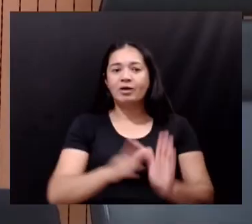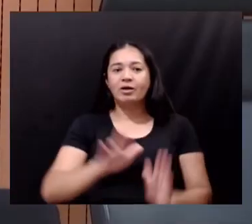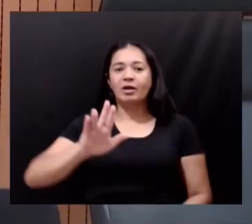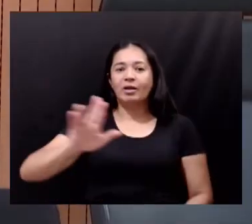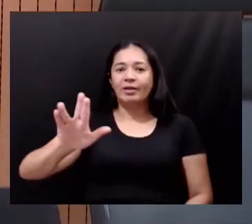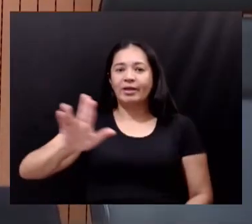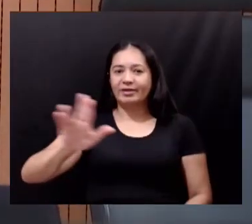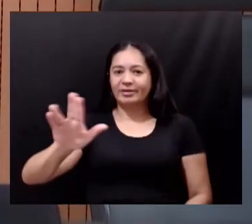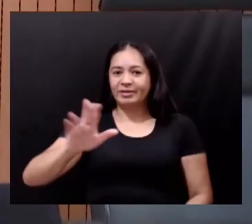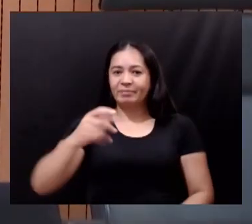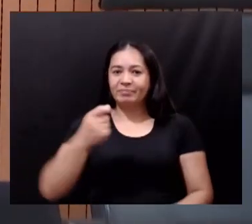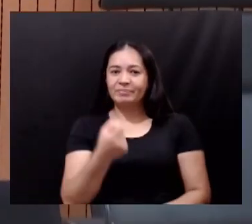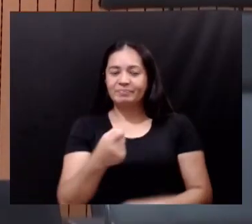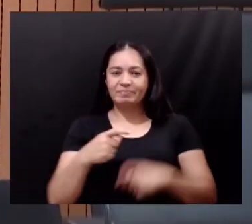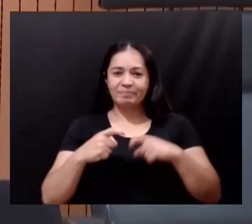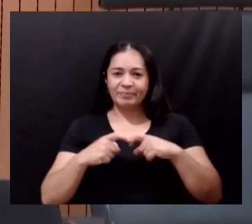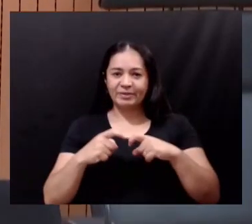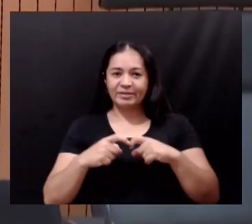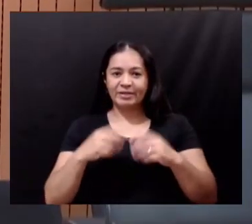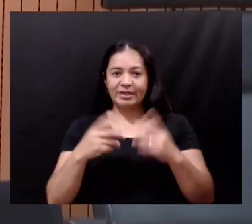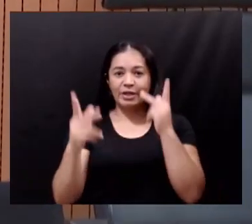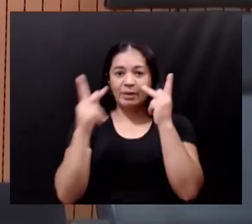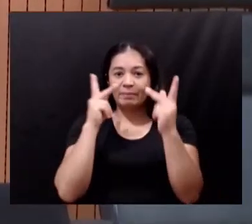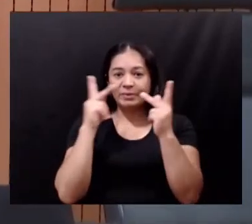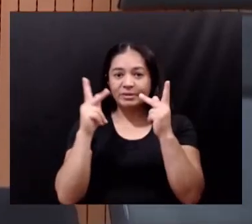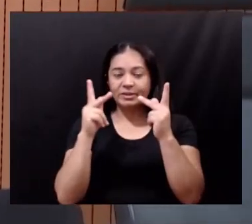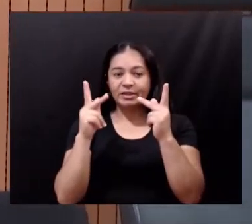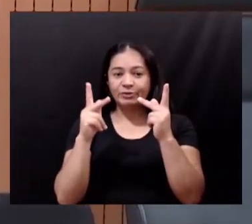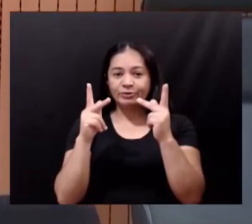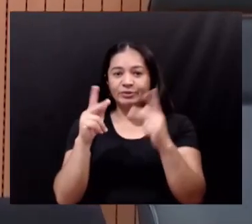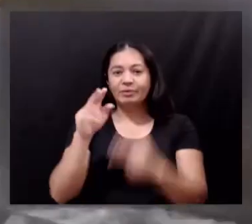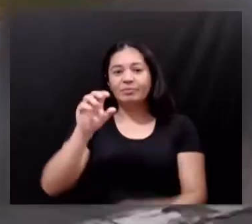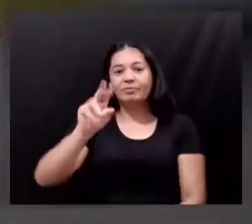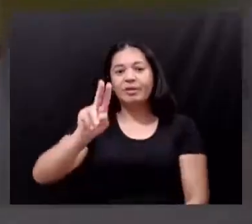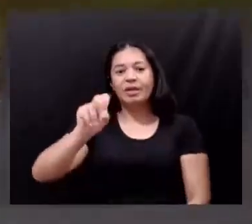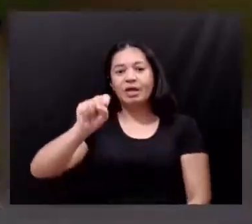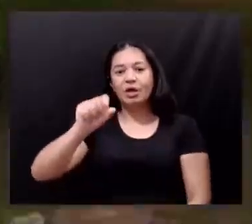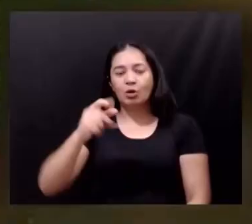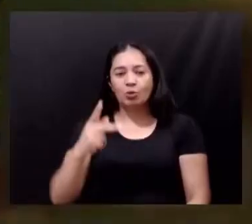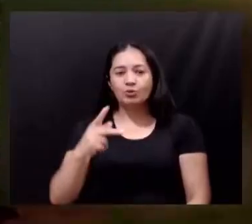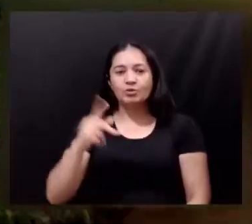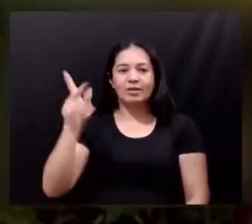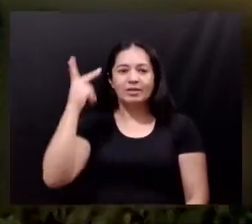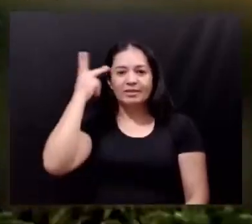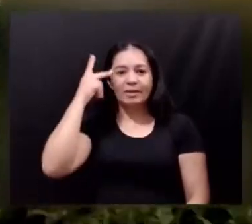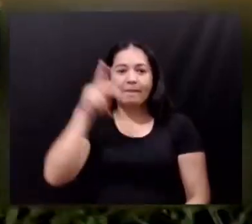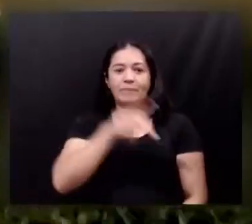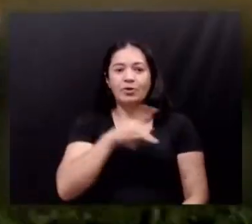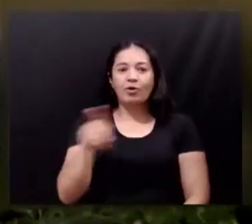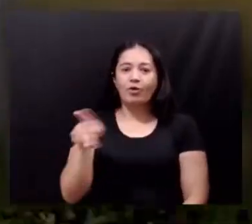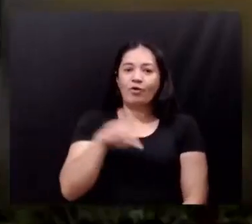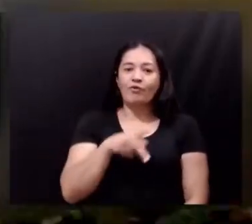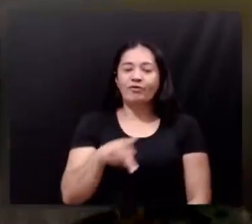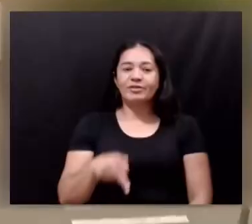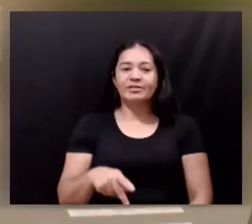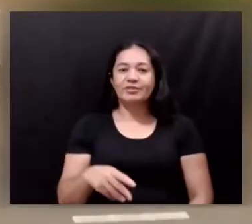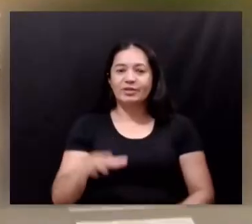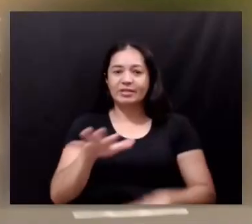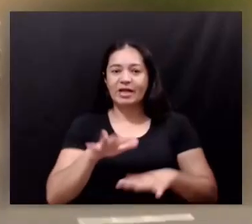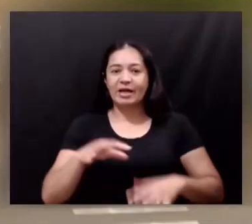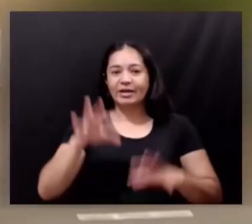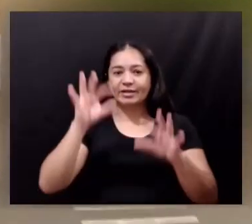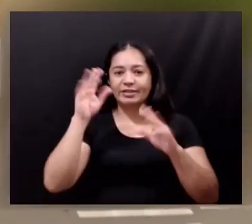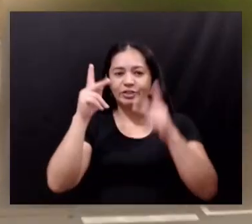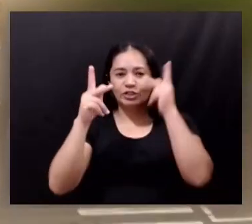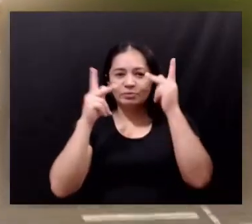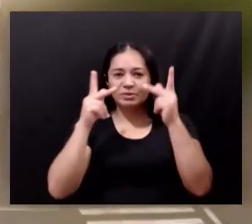Homenageado é doutor em psiquiatria pela USP, a Universidade de São Paulo, e professor do Departamento de Psiquiatria da Faculdade de Ciências Médicas